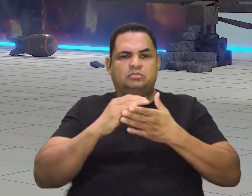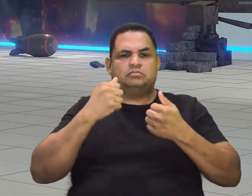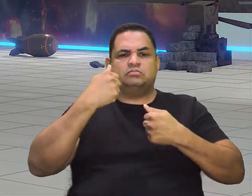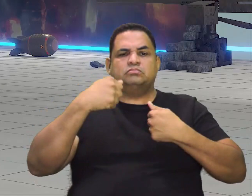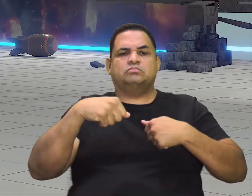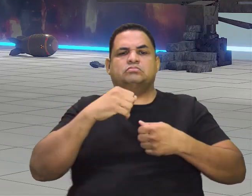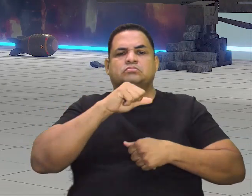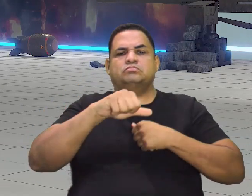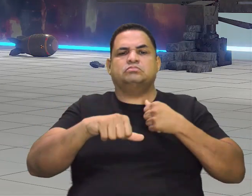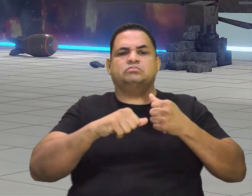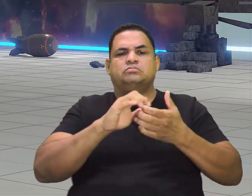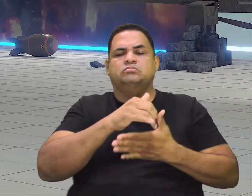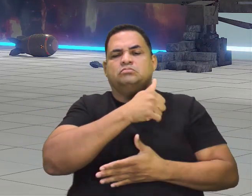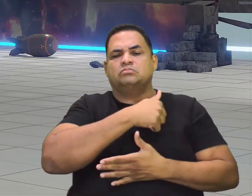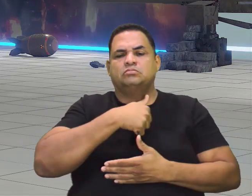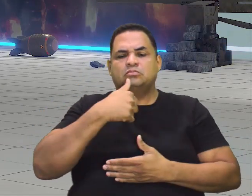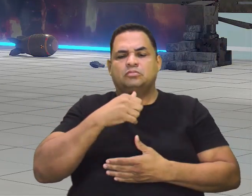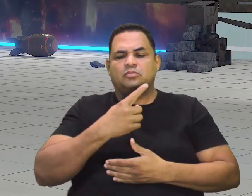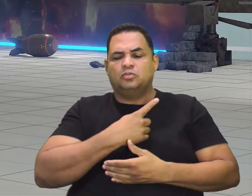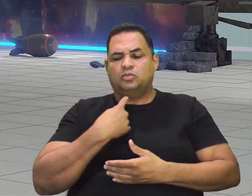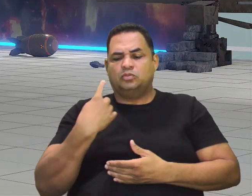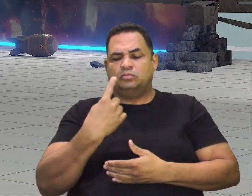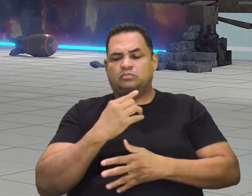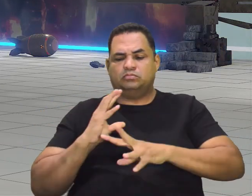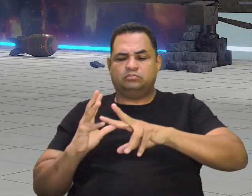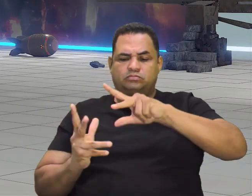possível compreender melhor o mundo em que vivemos.